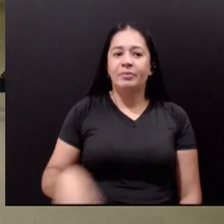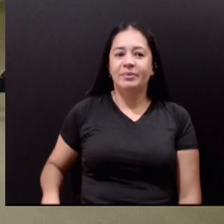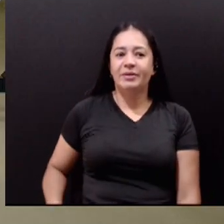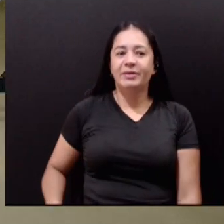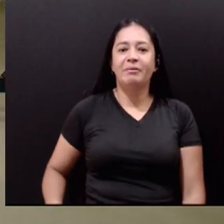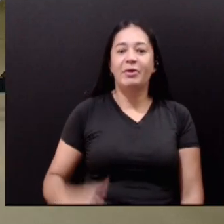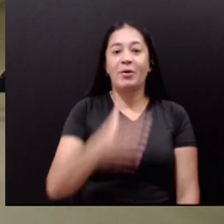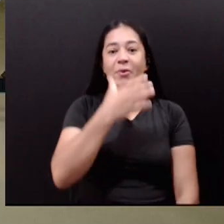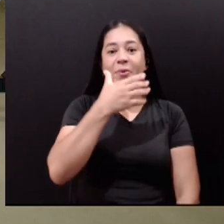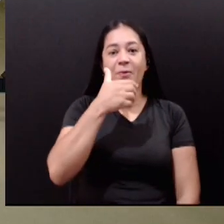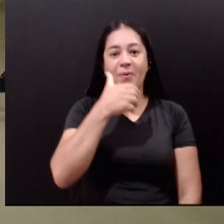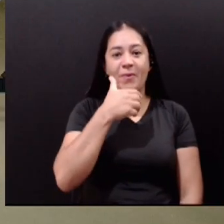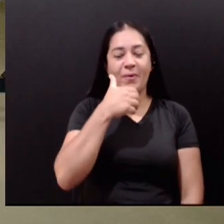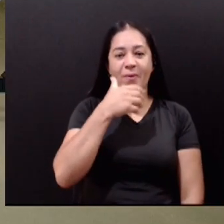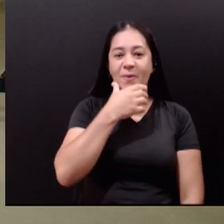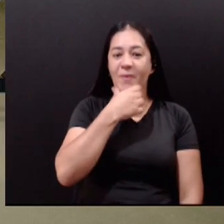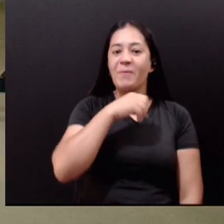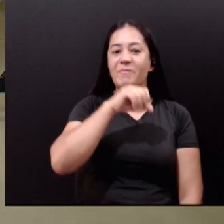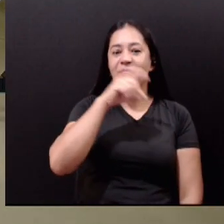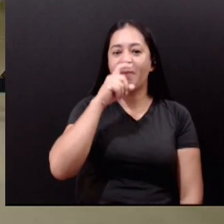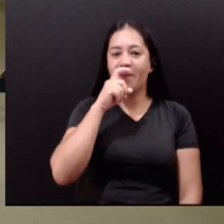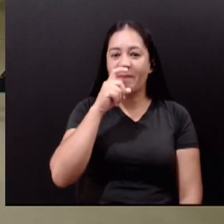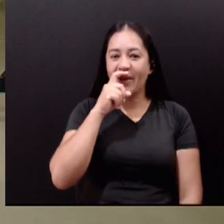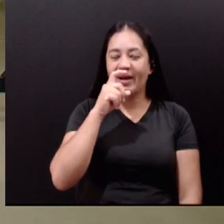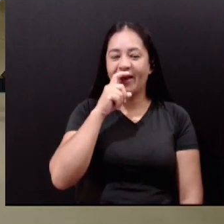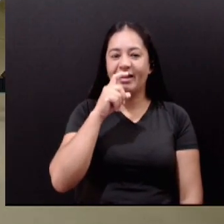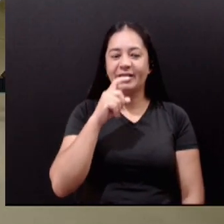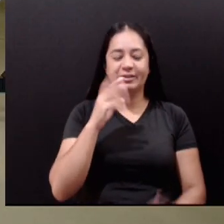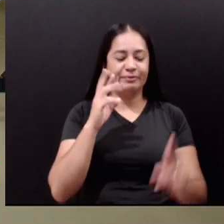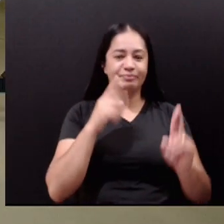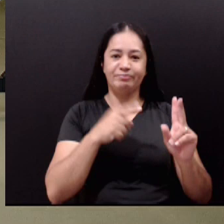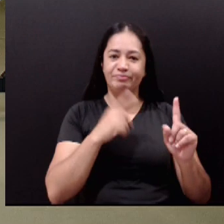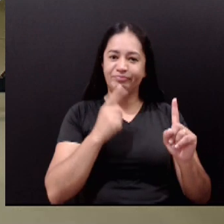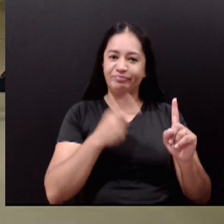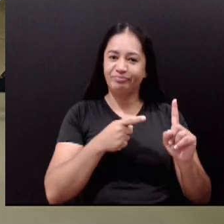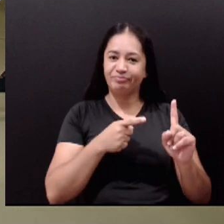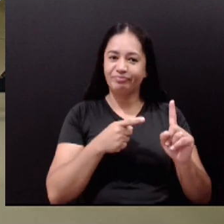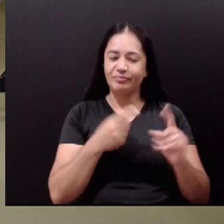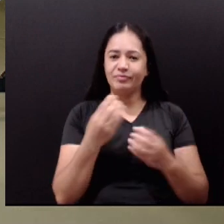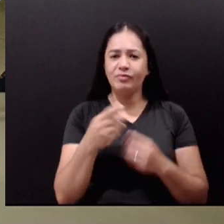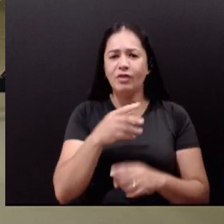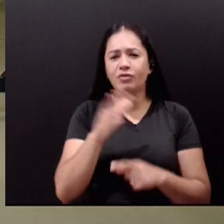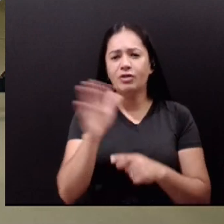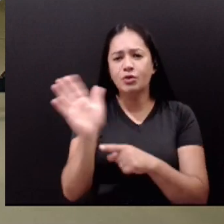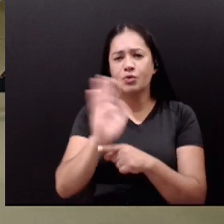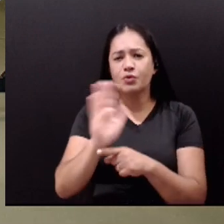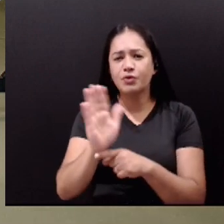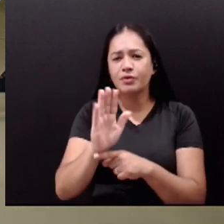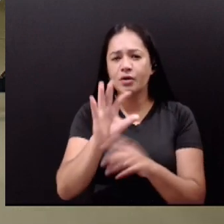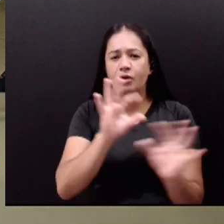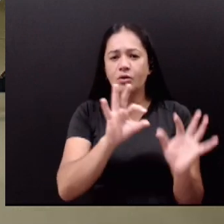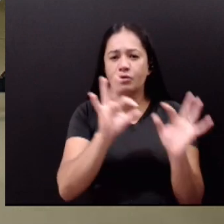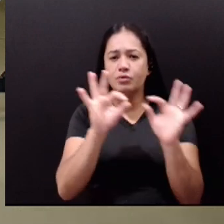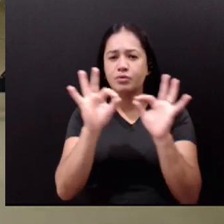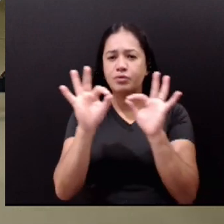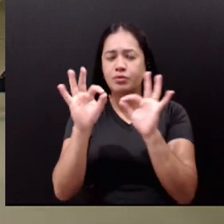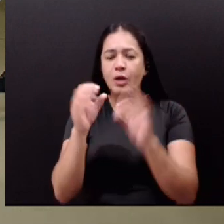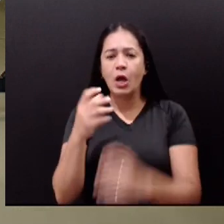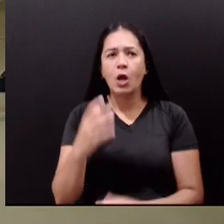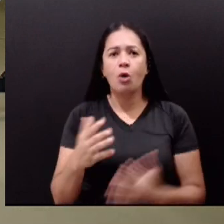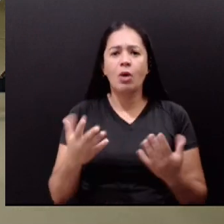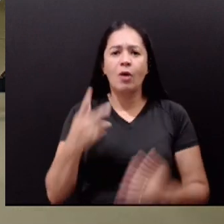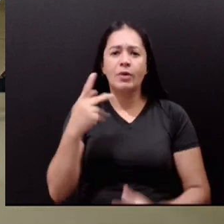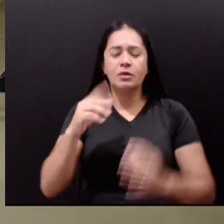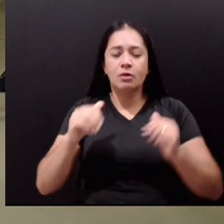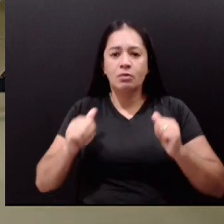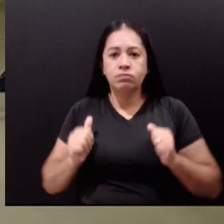Rodrigo, ao assistir o filme Adolescência, qual que foi a sua reação, né,